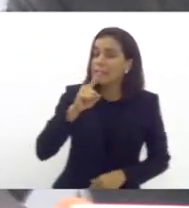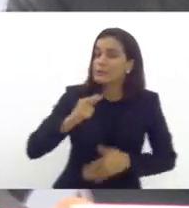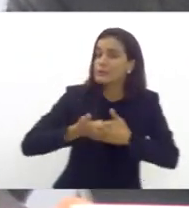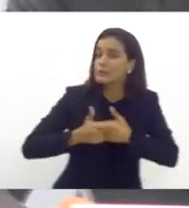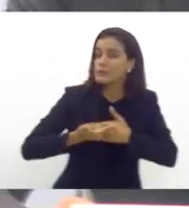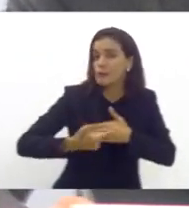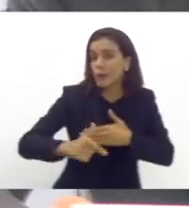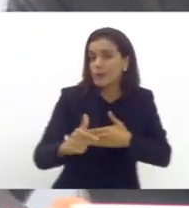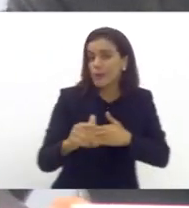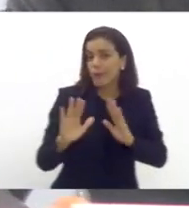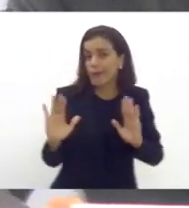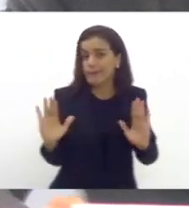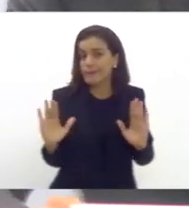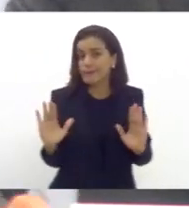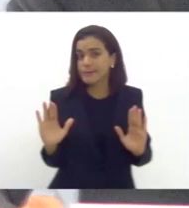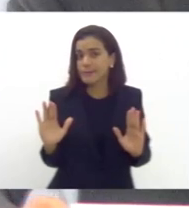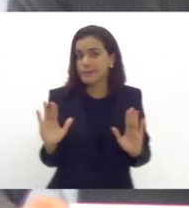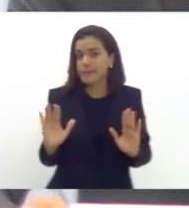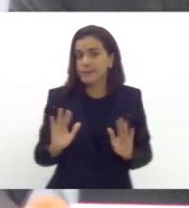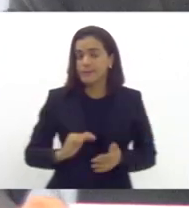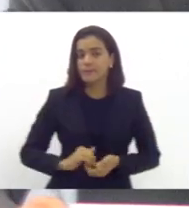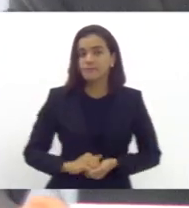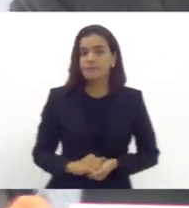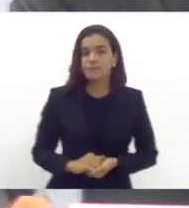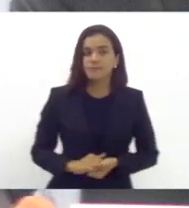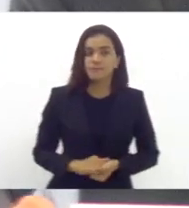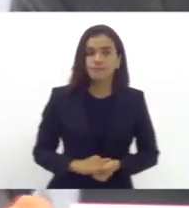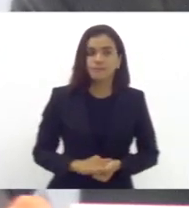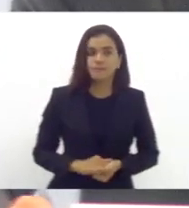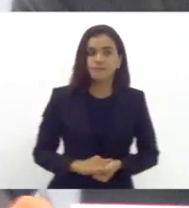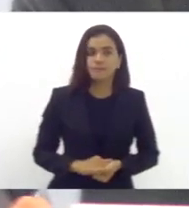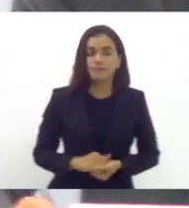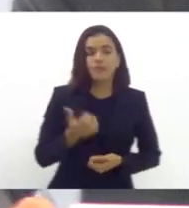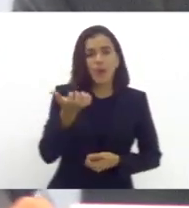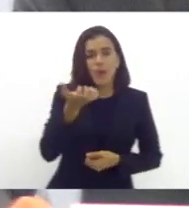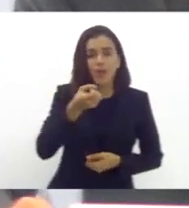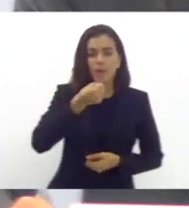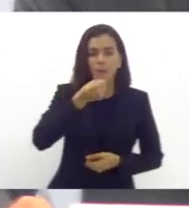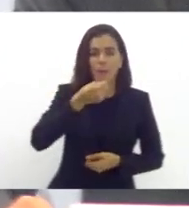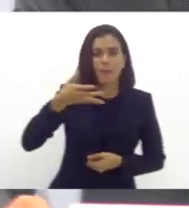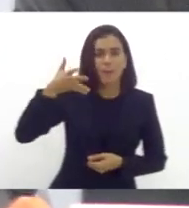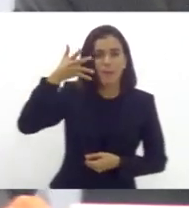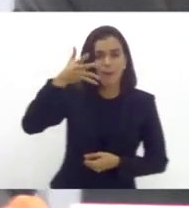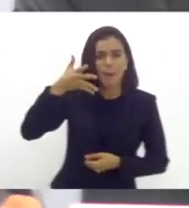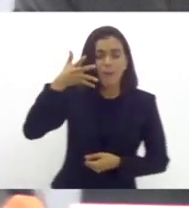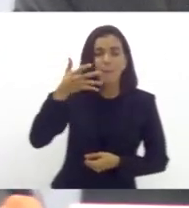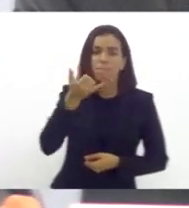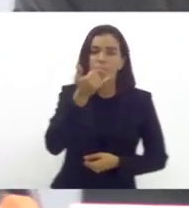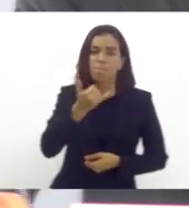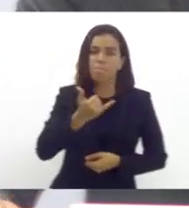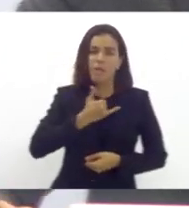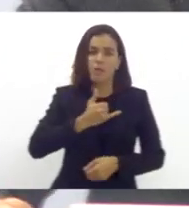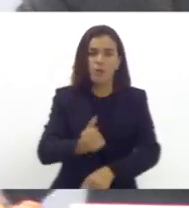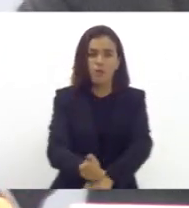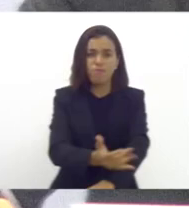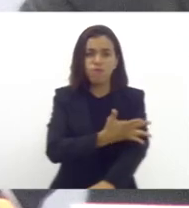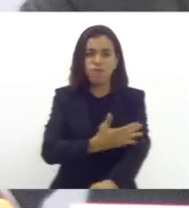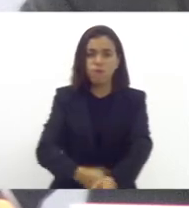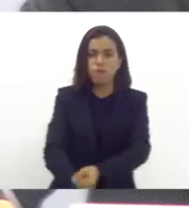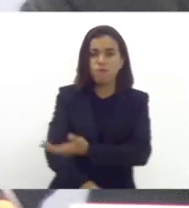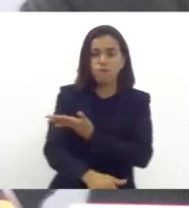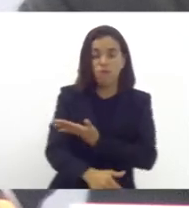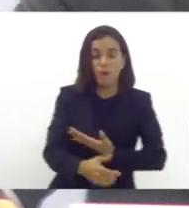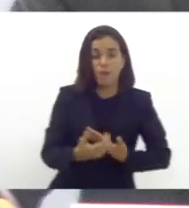disso né eu quero passar a palavra então agora me perdoem a emoção mas pros meus meus amigos